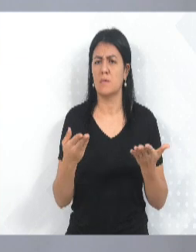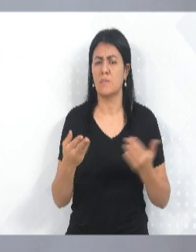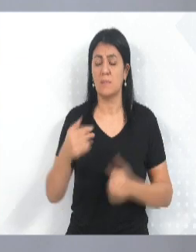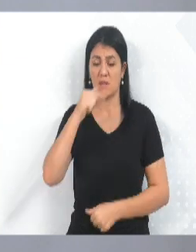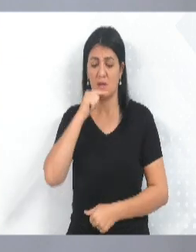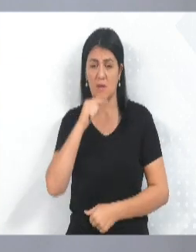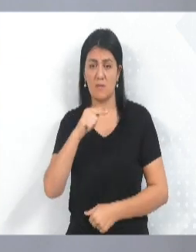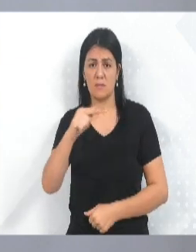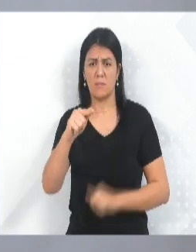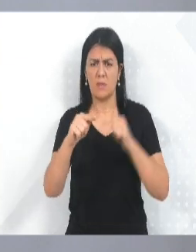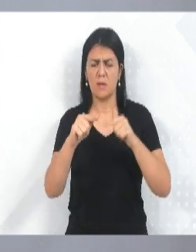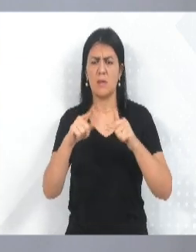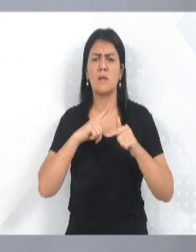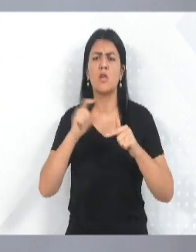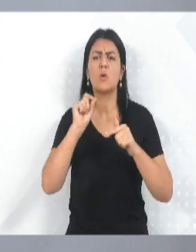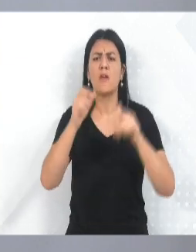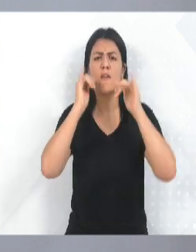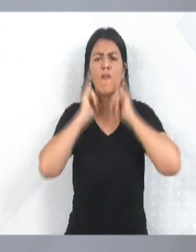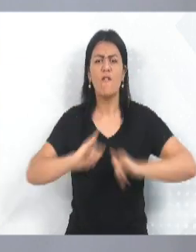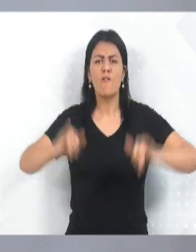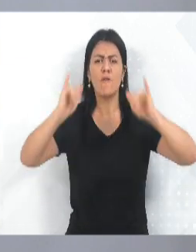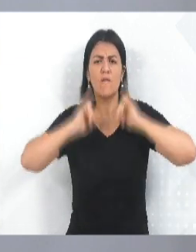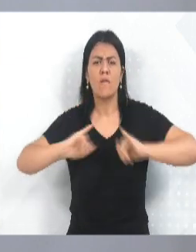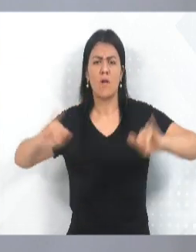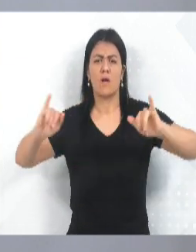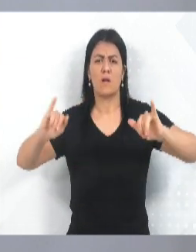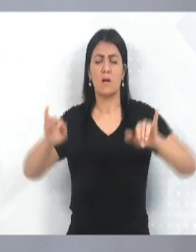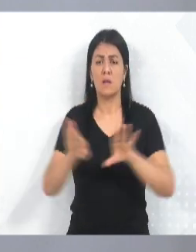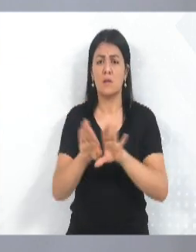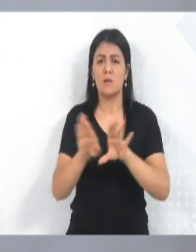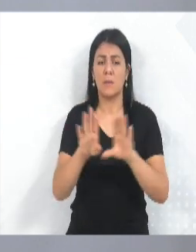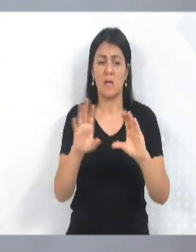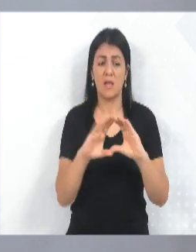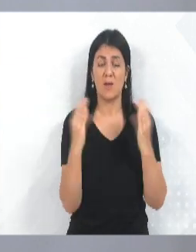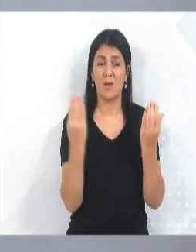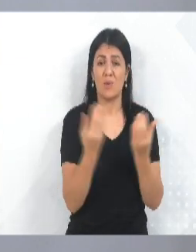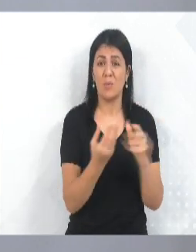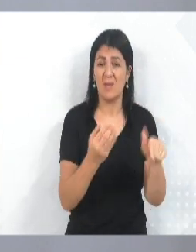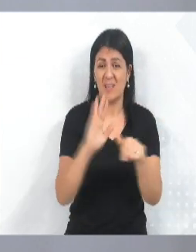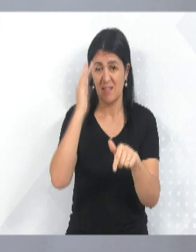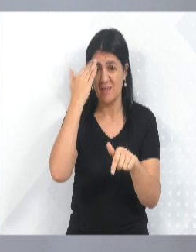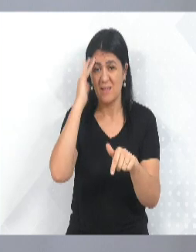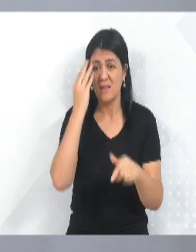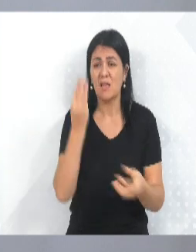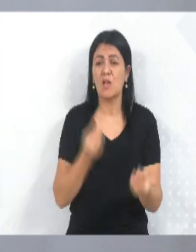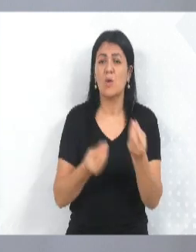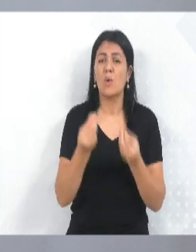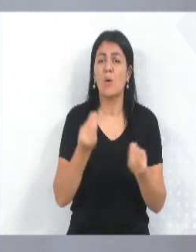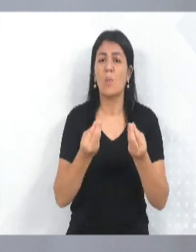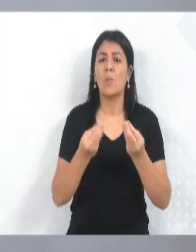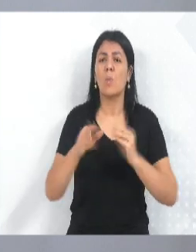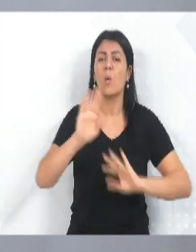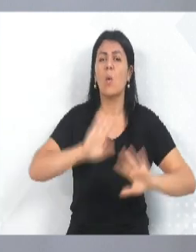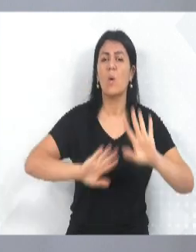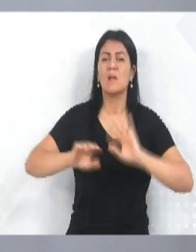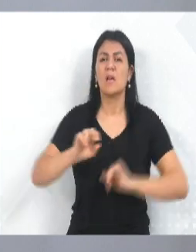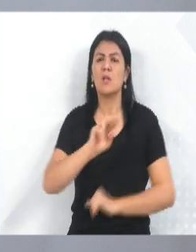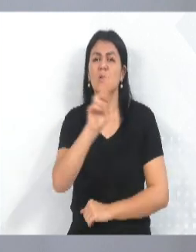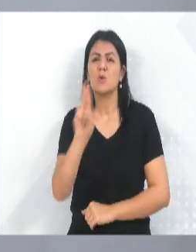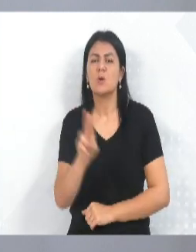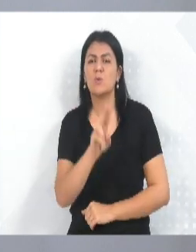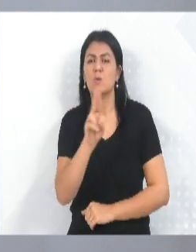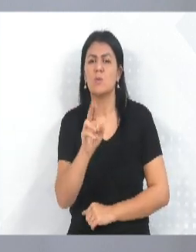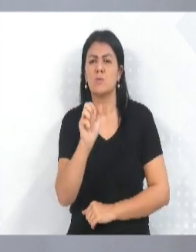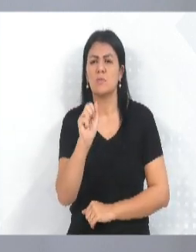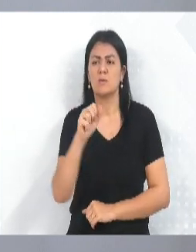função de divulgar de levar a comunidade a importância do cuidado do uso do antibiótico Toda